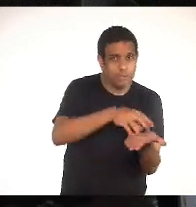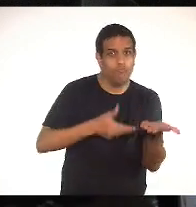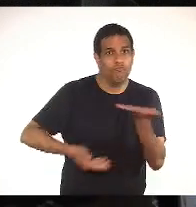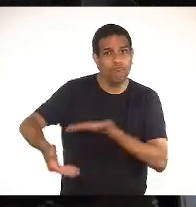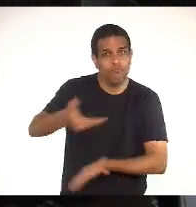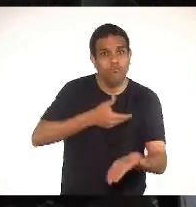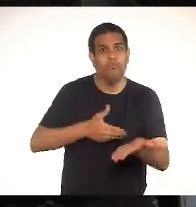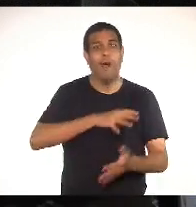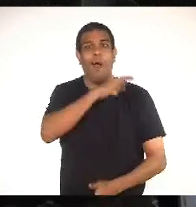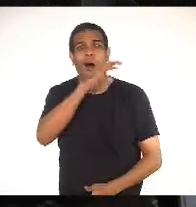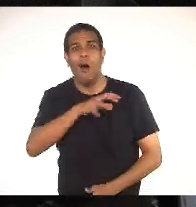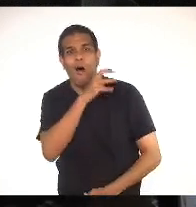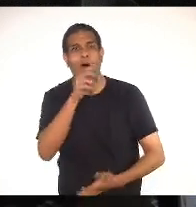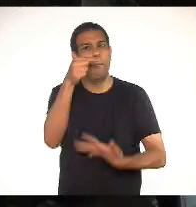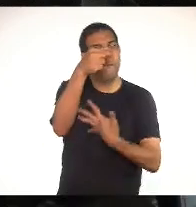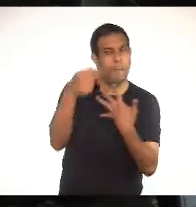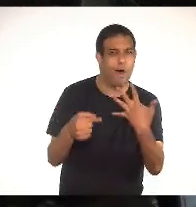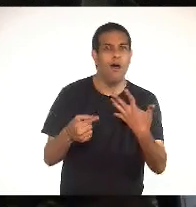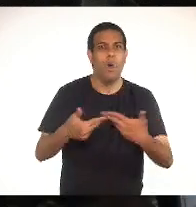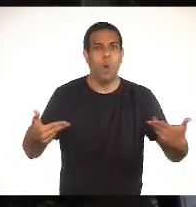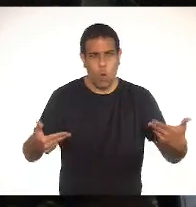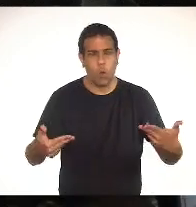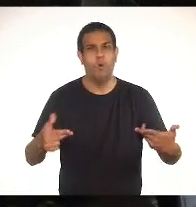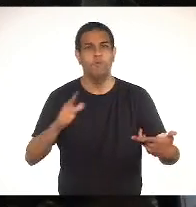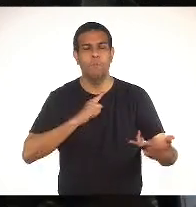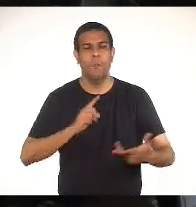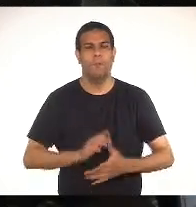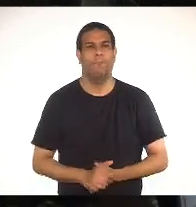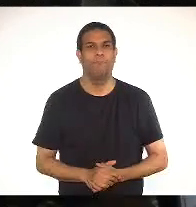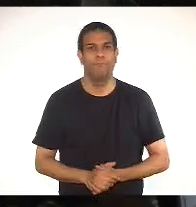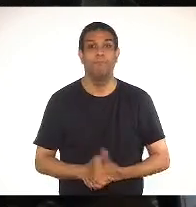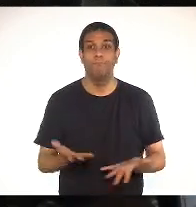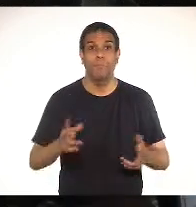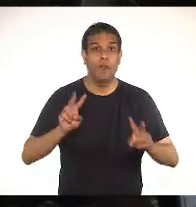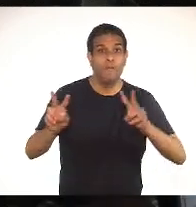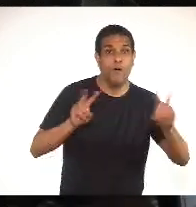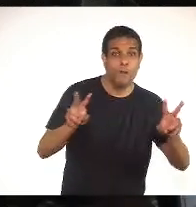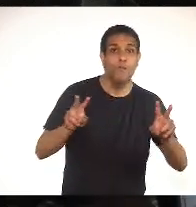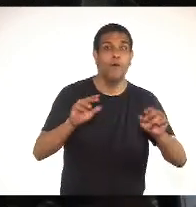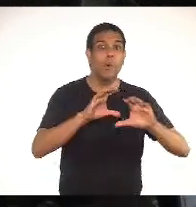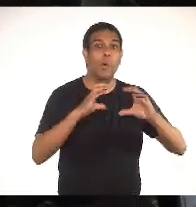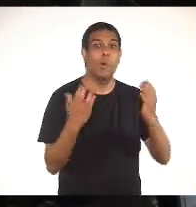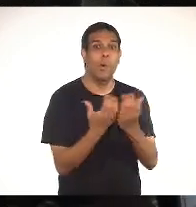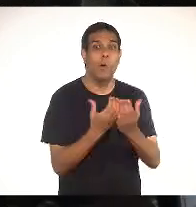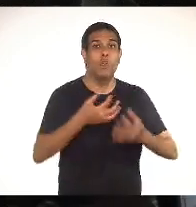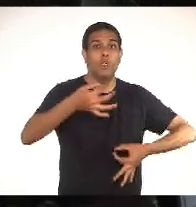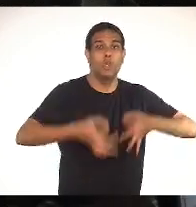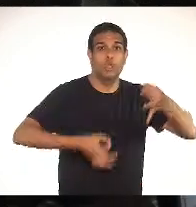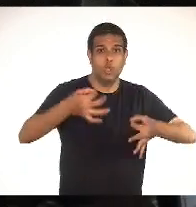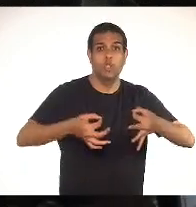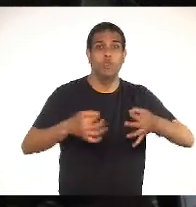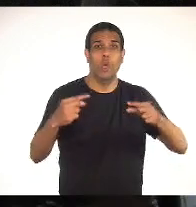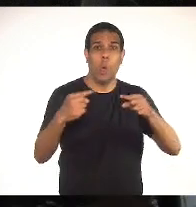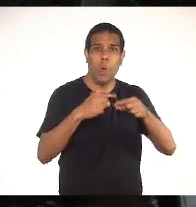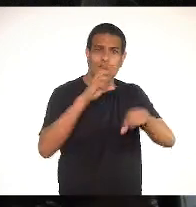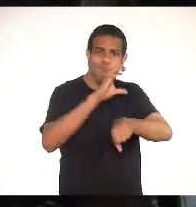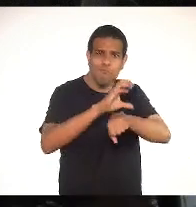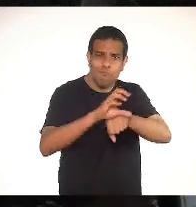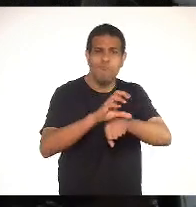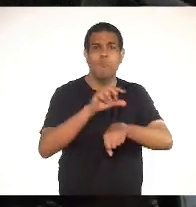triagem de animais no Estado do Rio de Janeiro e da outras providências. Parecer da Comissão de Constituição e Justiça pela